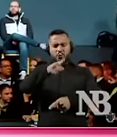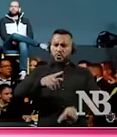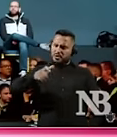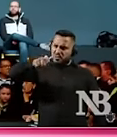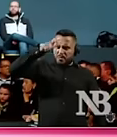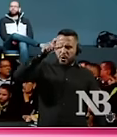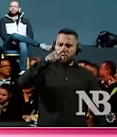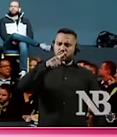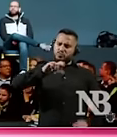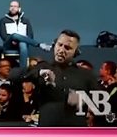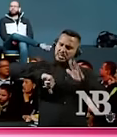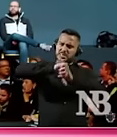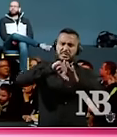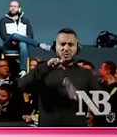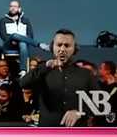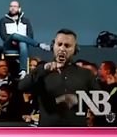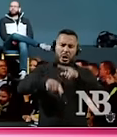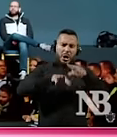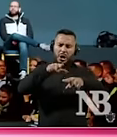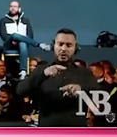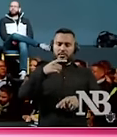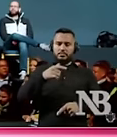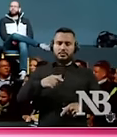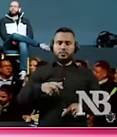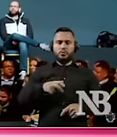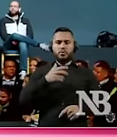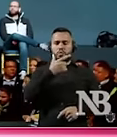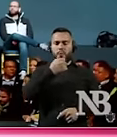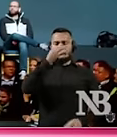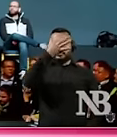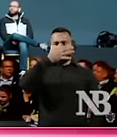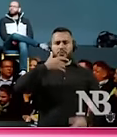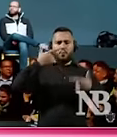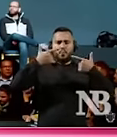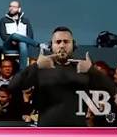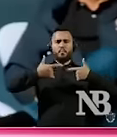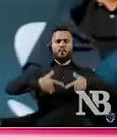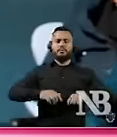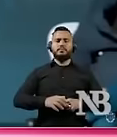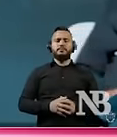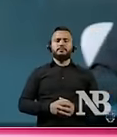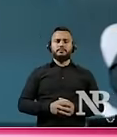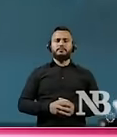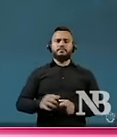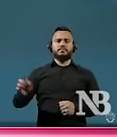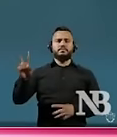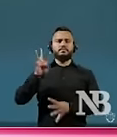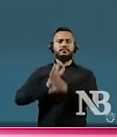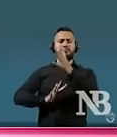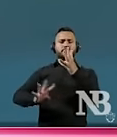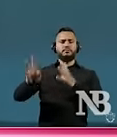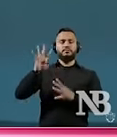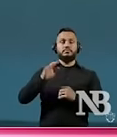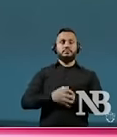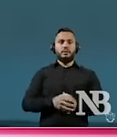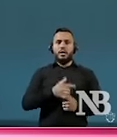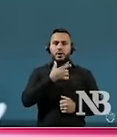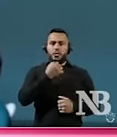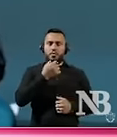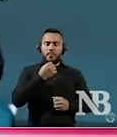tal. E ele ficou lá estático, um psicopata estático. Daí vem um senhorzinho de barba branca e fala com ele assim: